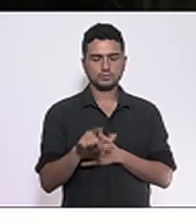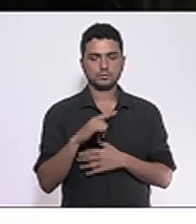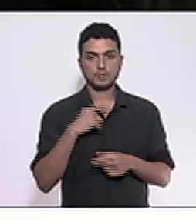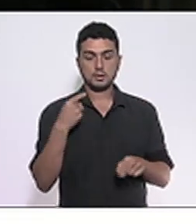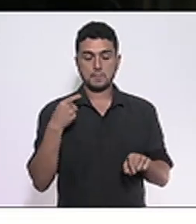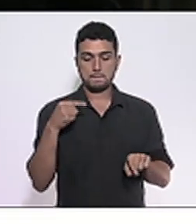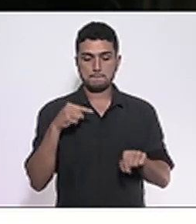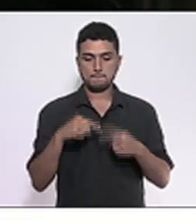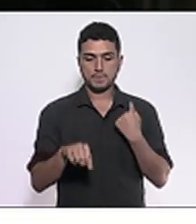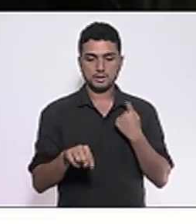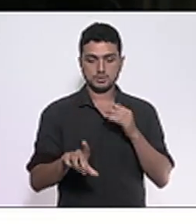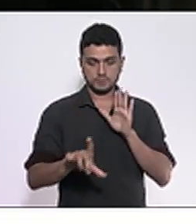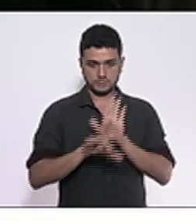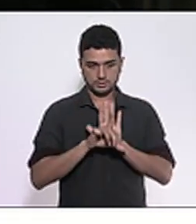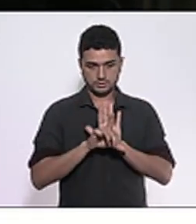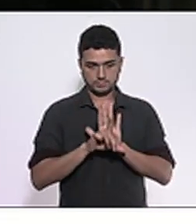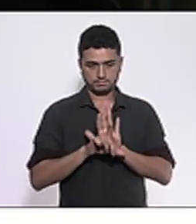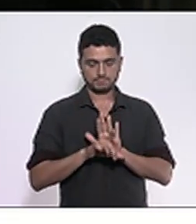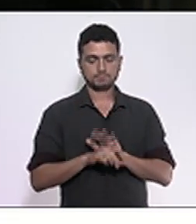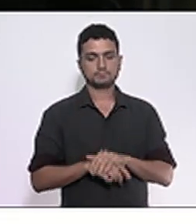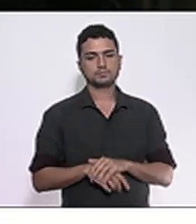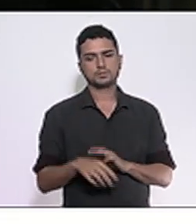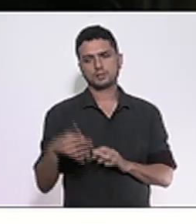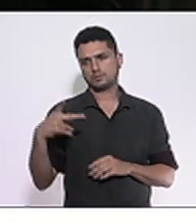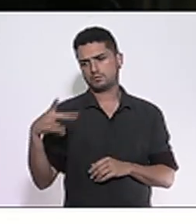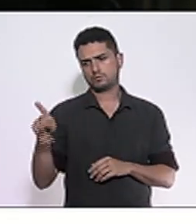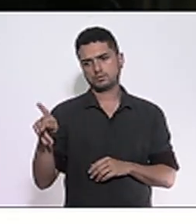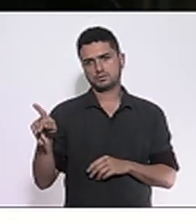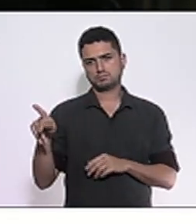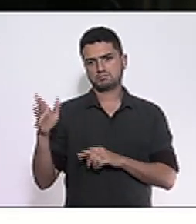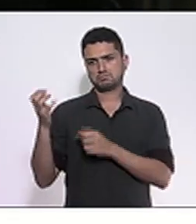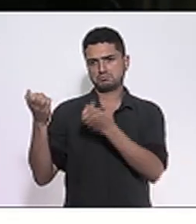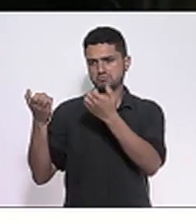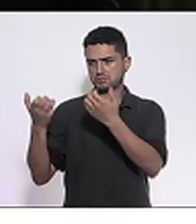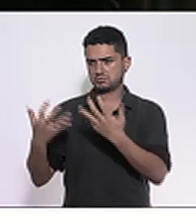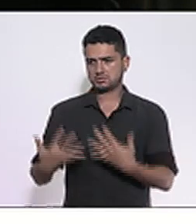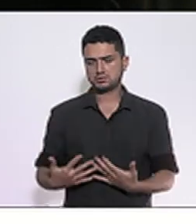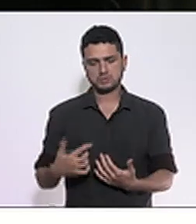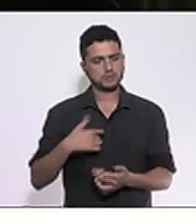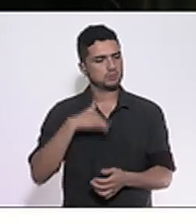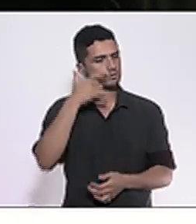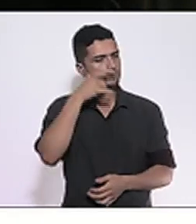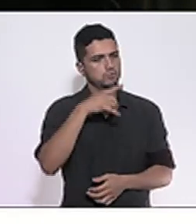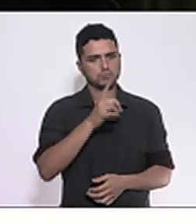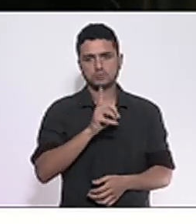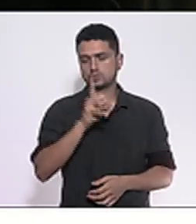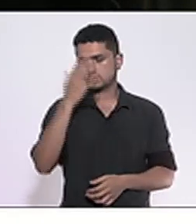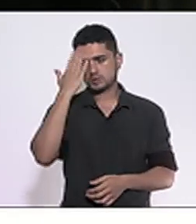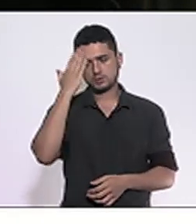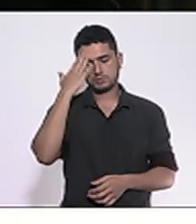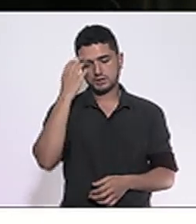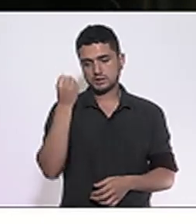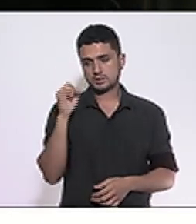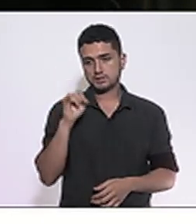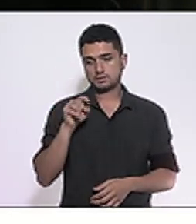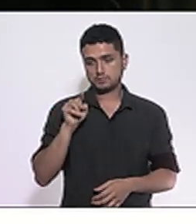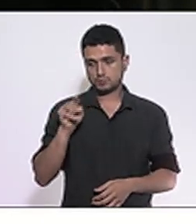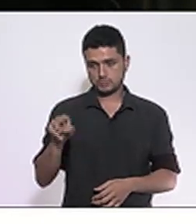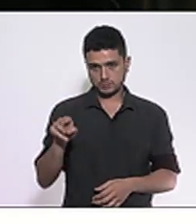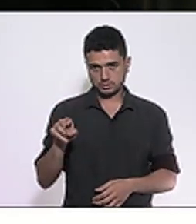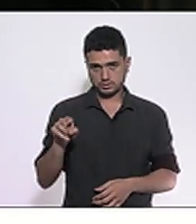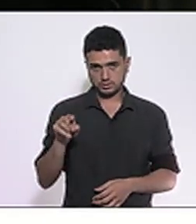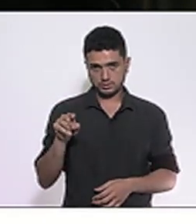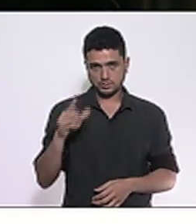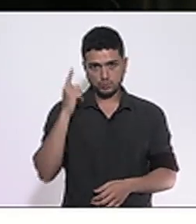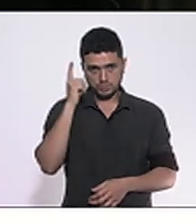sua exposição, eu não consigo saber se os senhores produziram